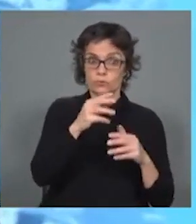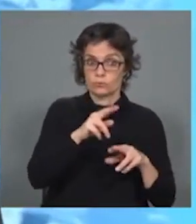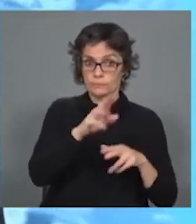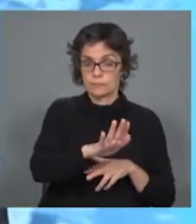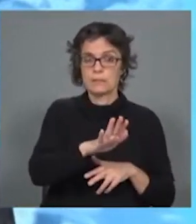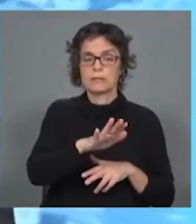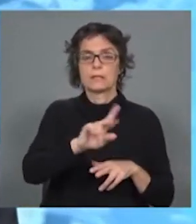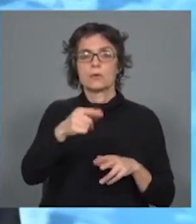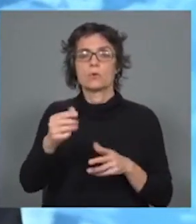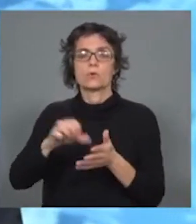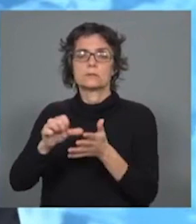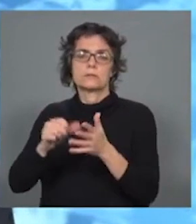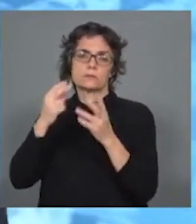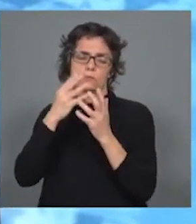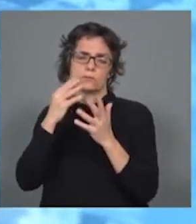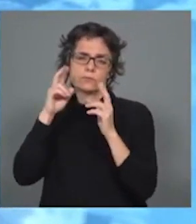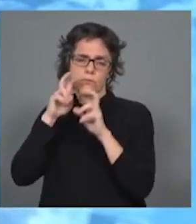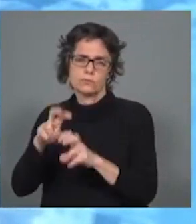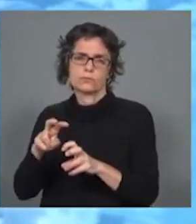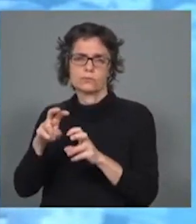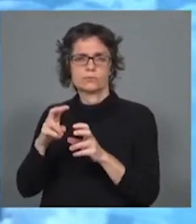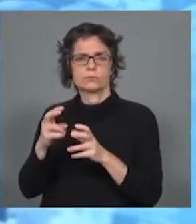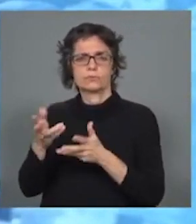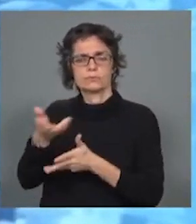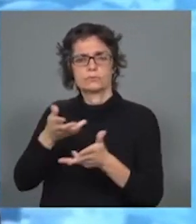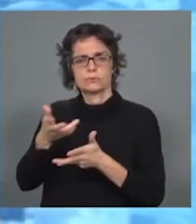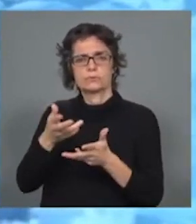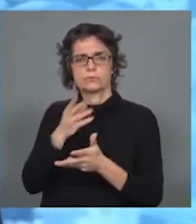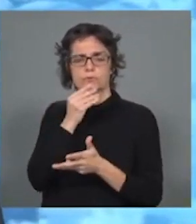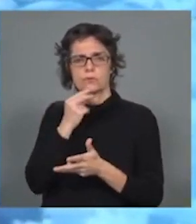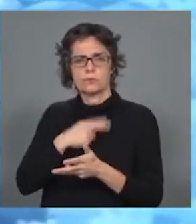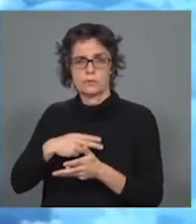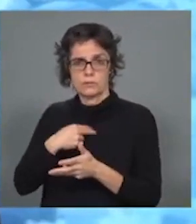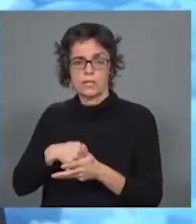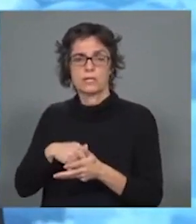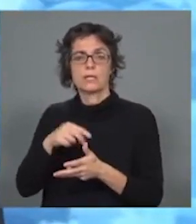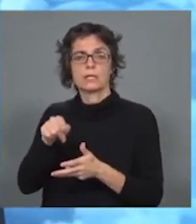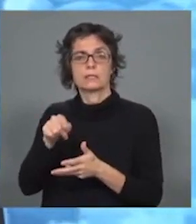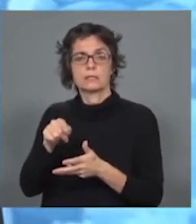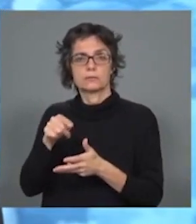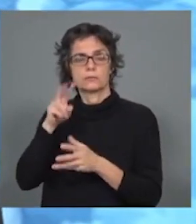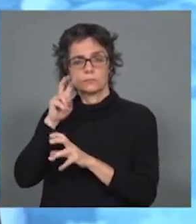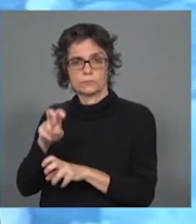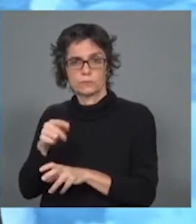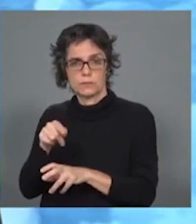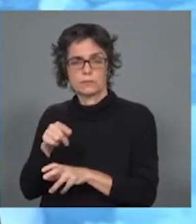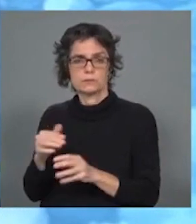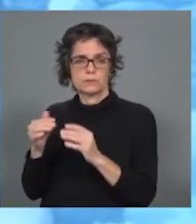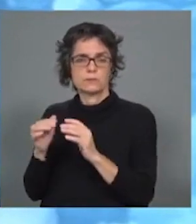sobre as relações judaico-cristãs, que é o que, na pesquisa que eu fiz, foi isso que eu encontrei mais a nível